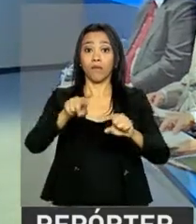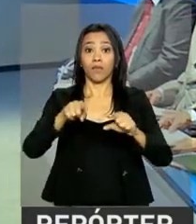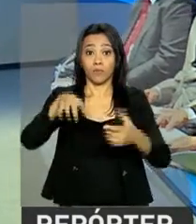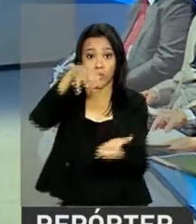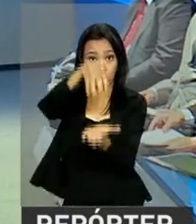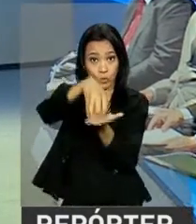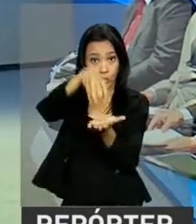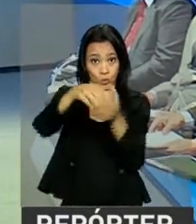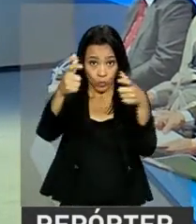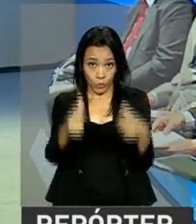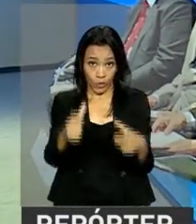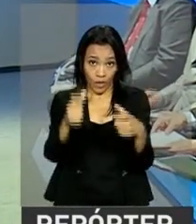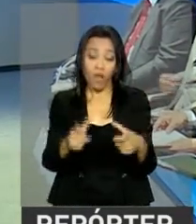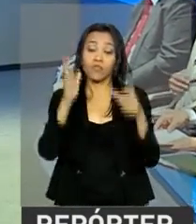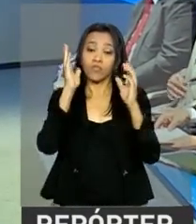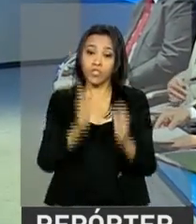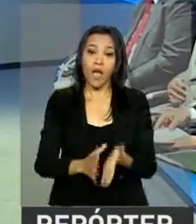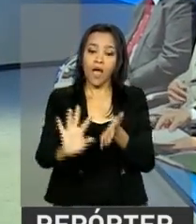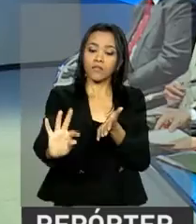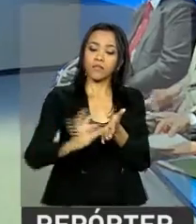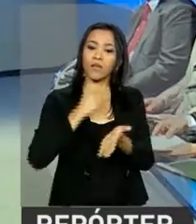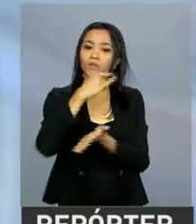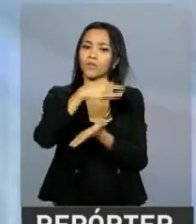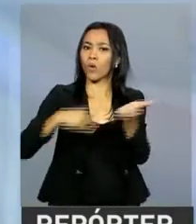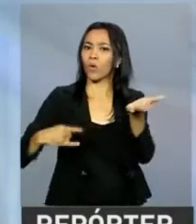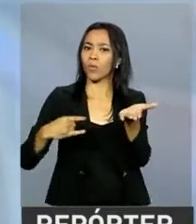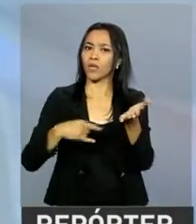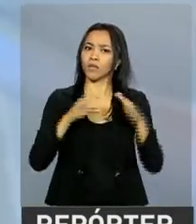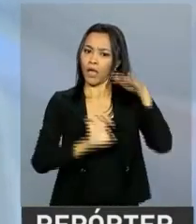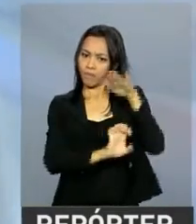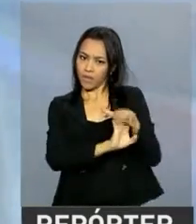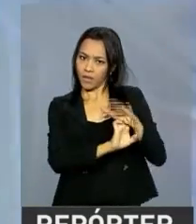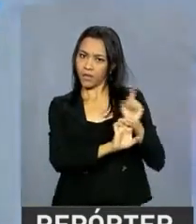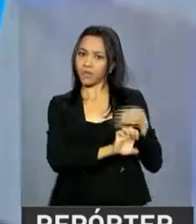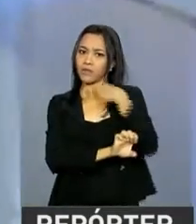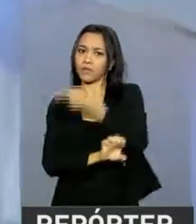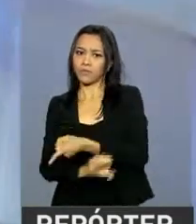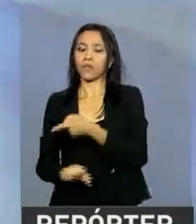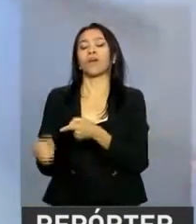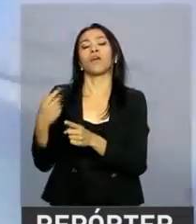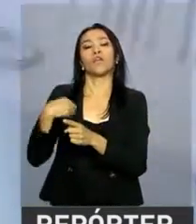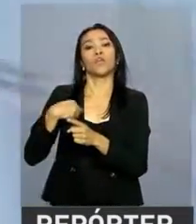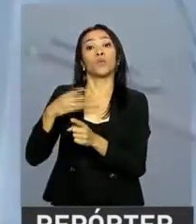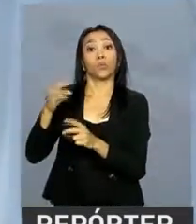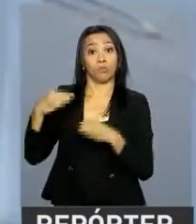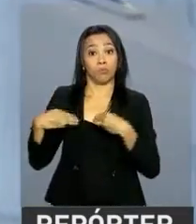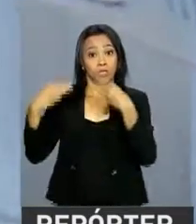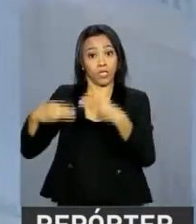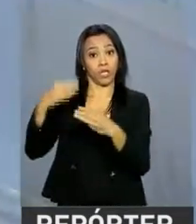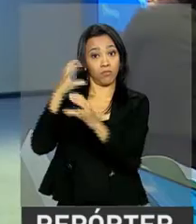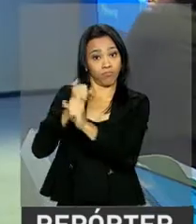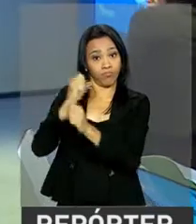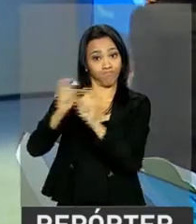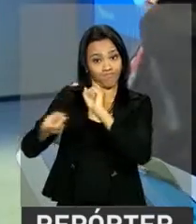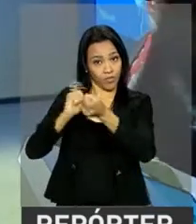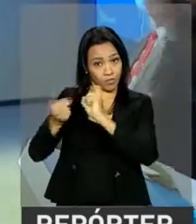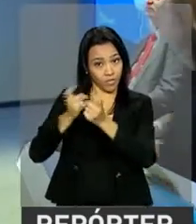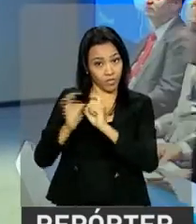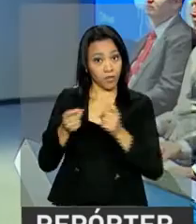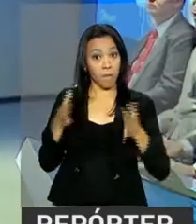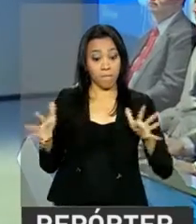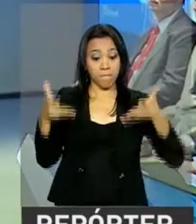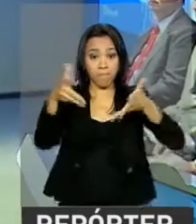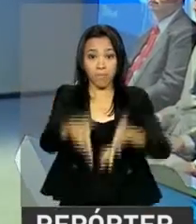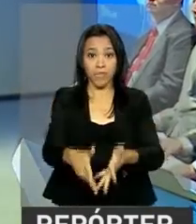também foi assinado um protocolo de intenções entre a microsoft eo ministério do planejamento para a participação do brasil no programa